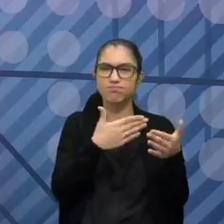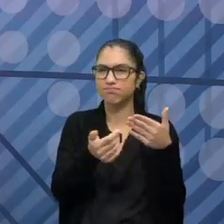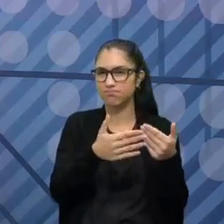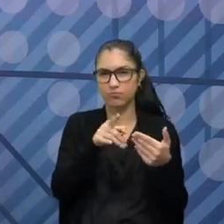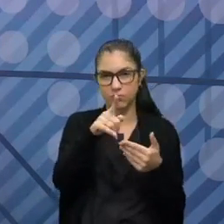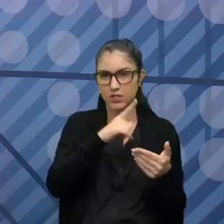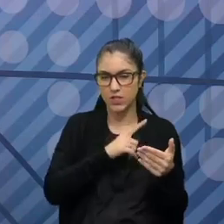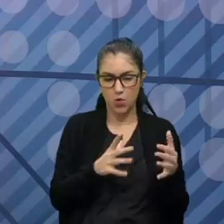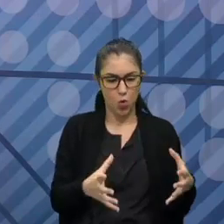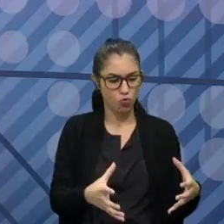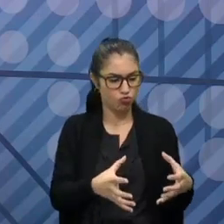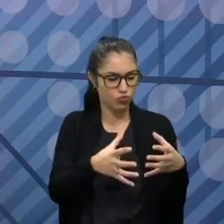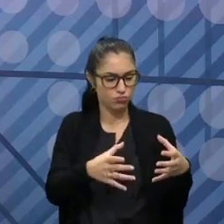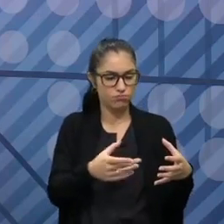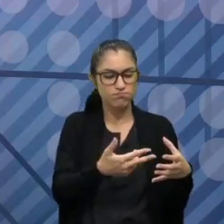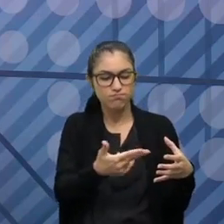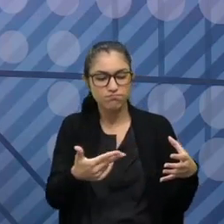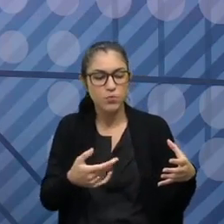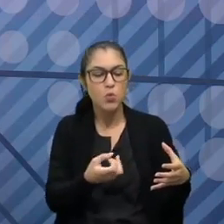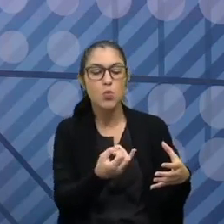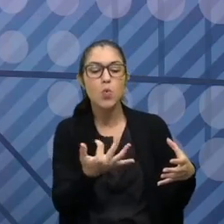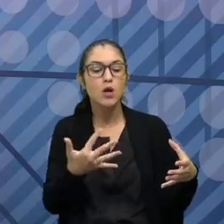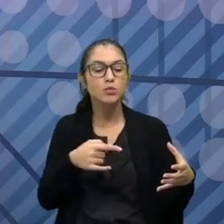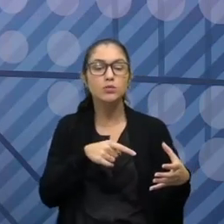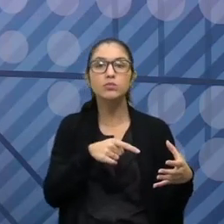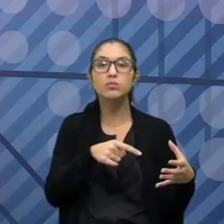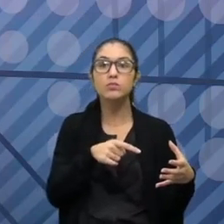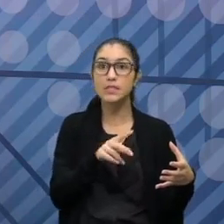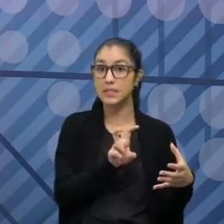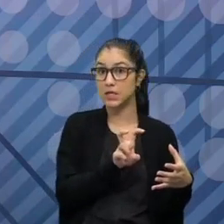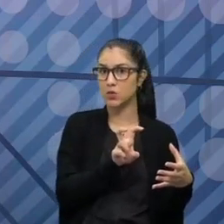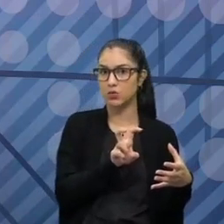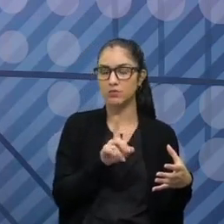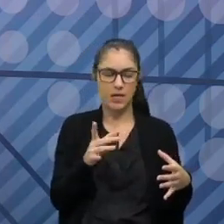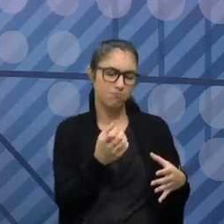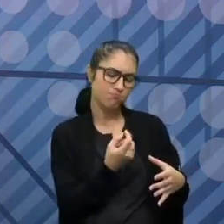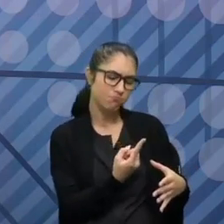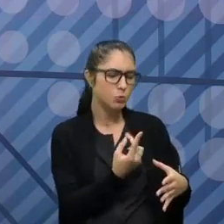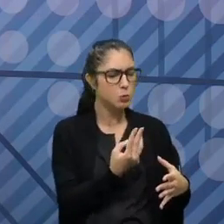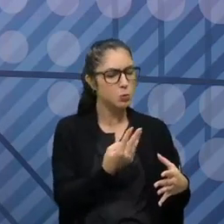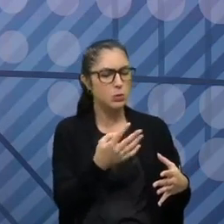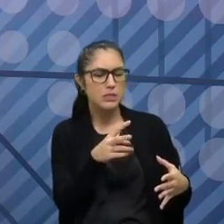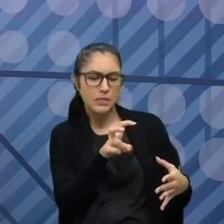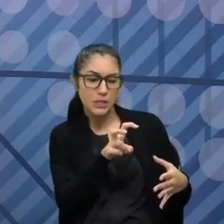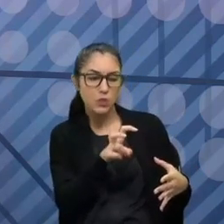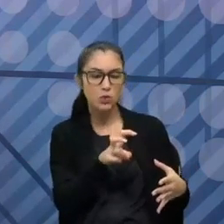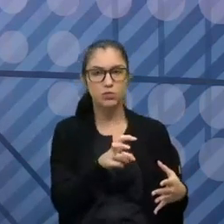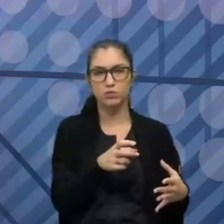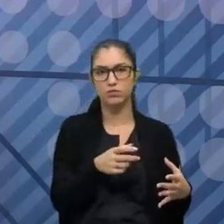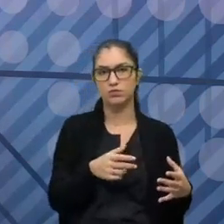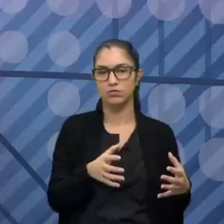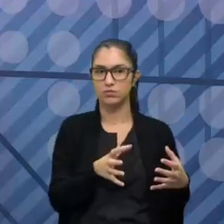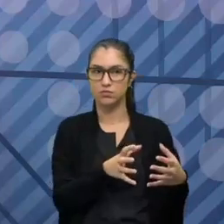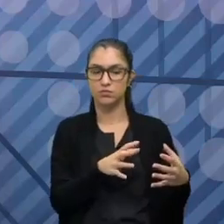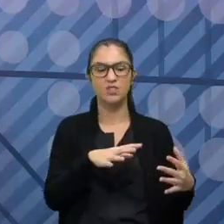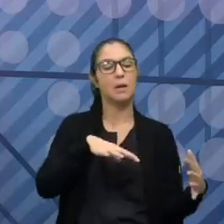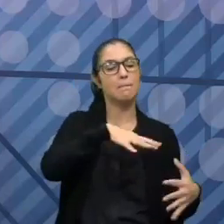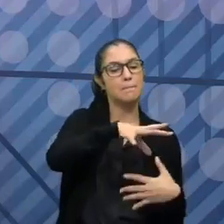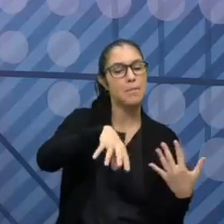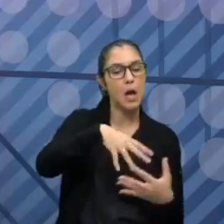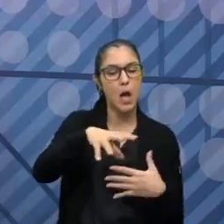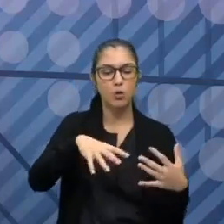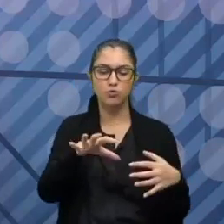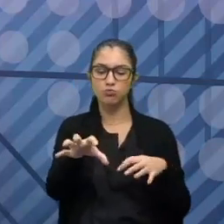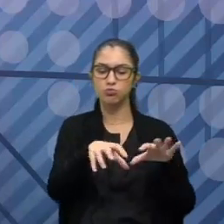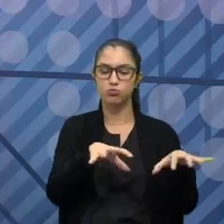mão. Você tem o conjunto. Quantos tem? 5, ele contou, né? 5, 10. Aí você muda